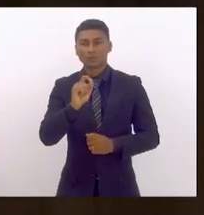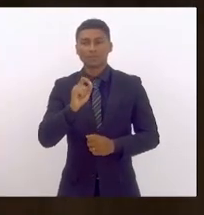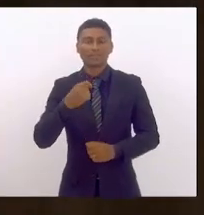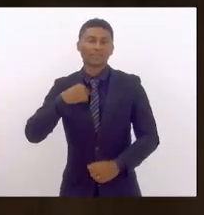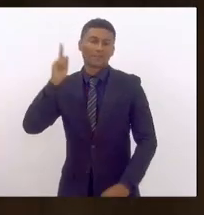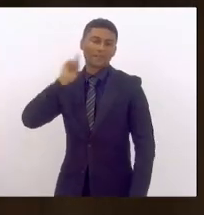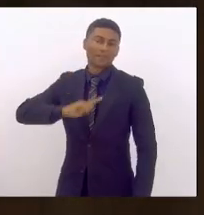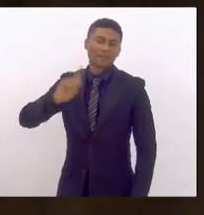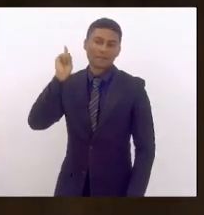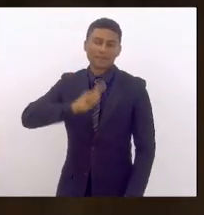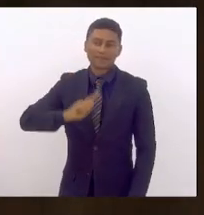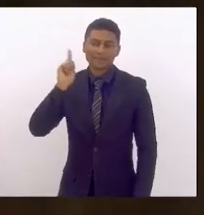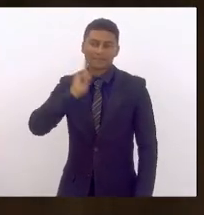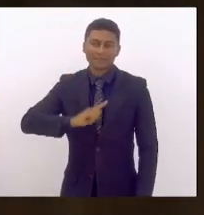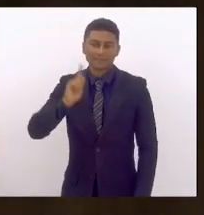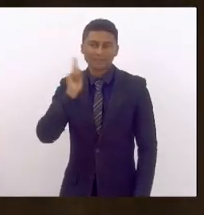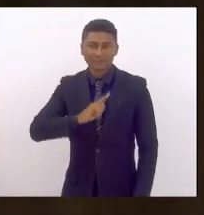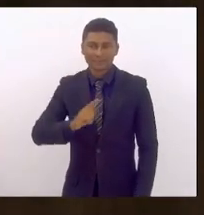rubro-negra